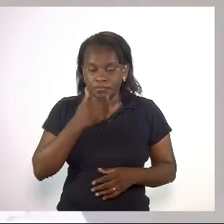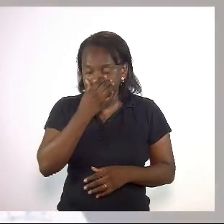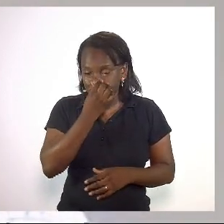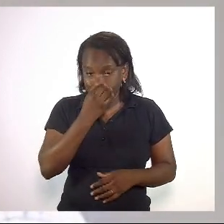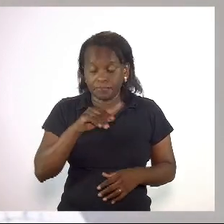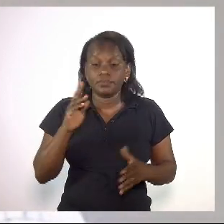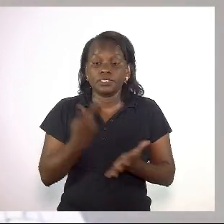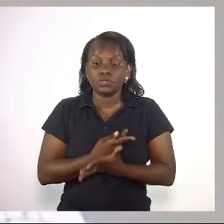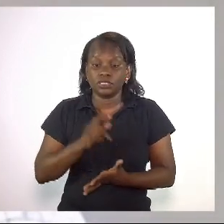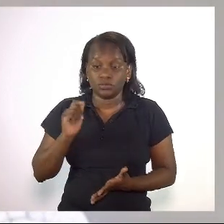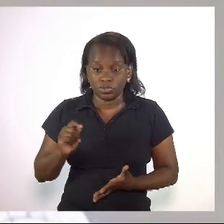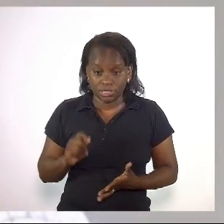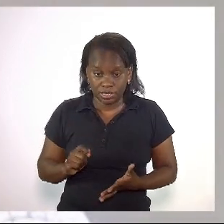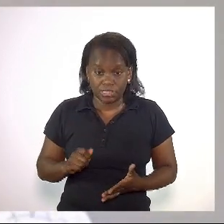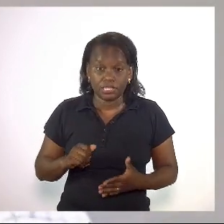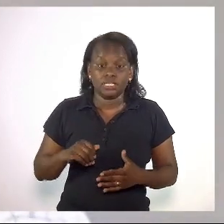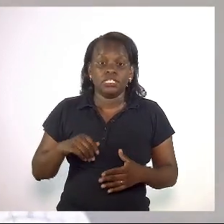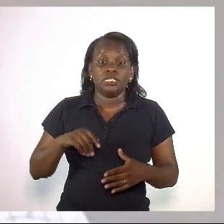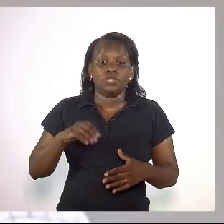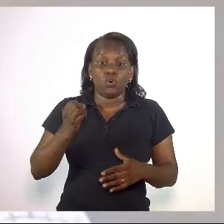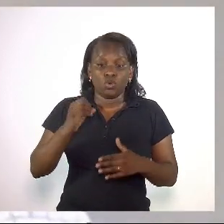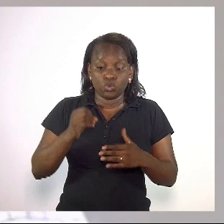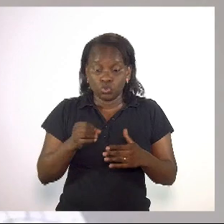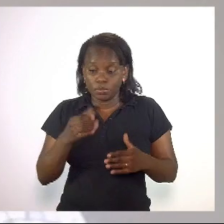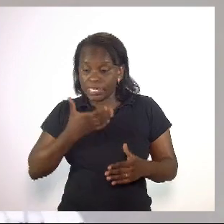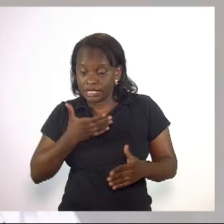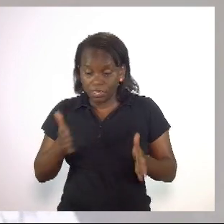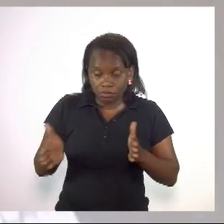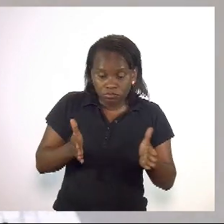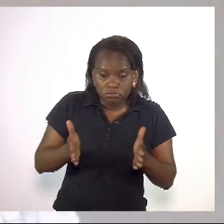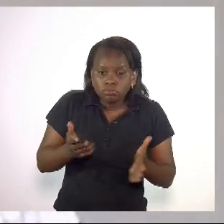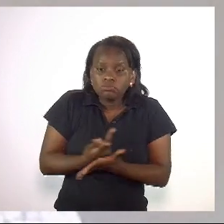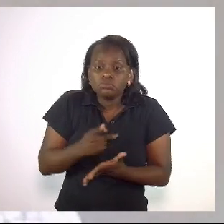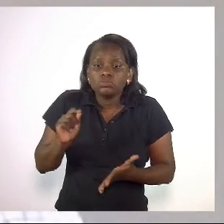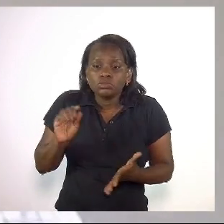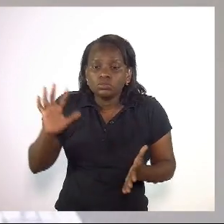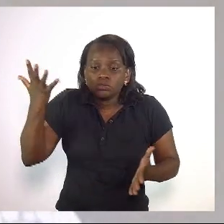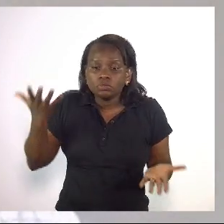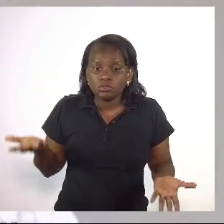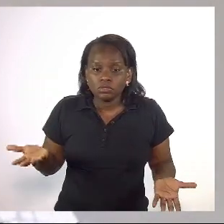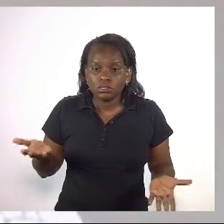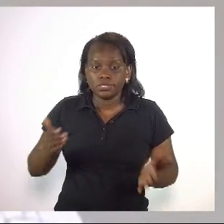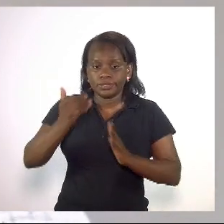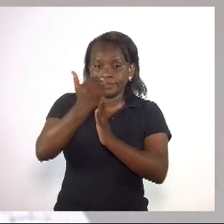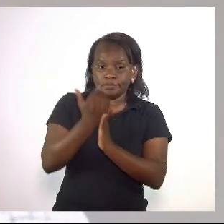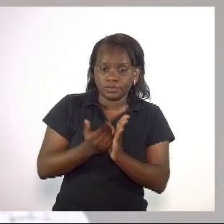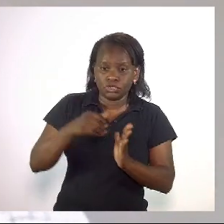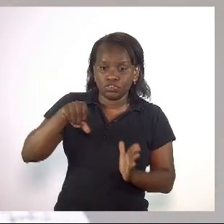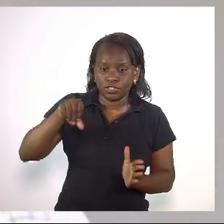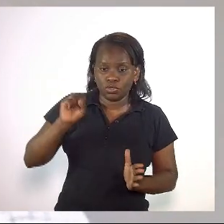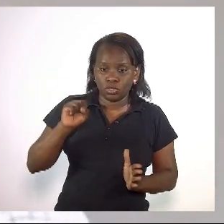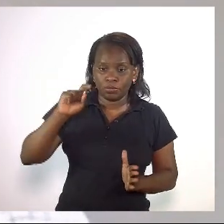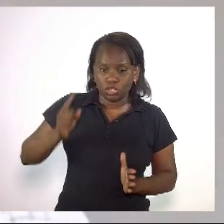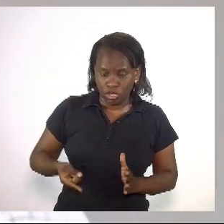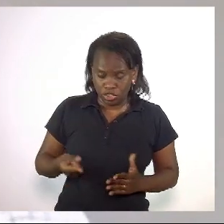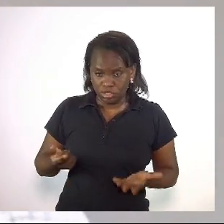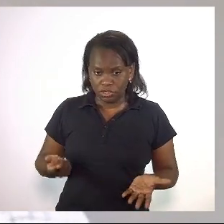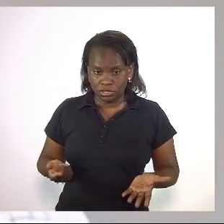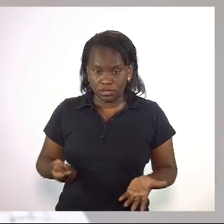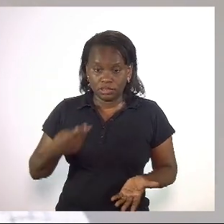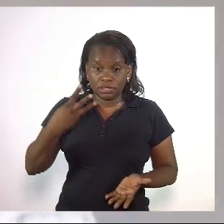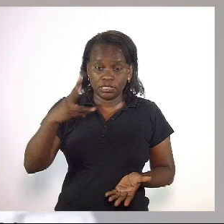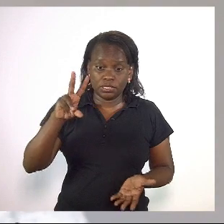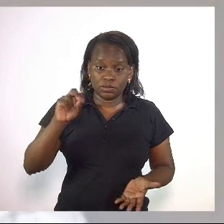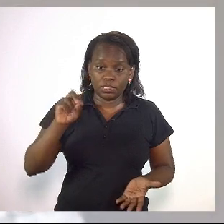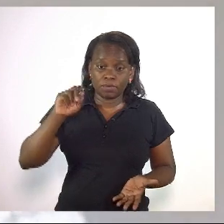O que aconteceu após outubro, entre outubro e dezembro? Isso caiu para 98 milhões de reais. Ou seja, 350